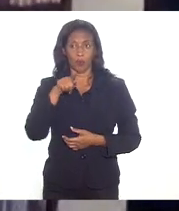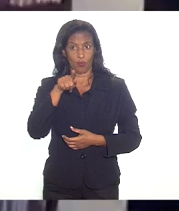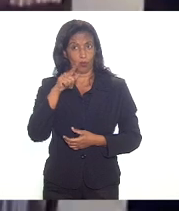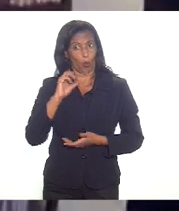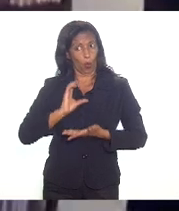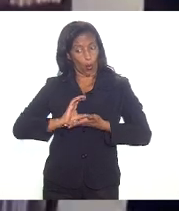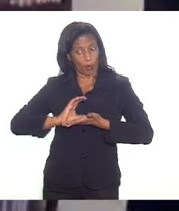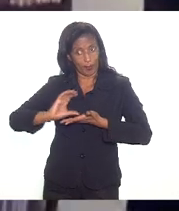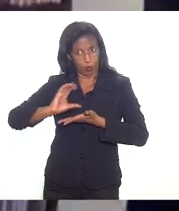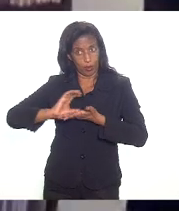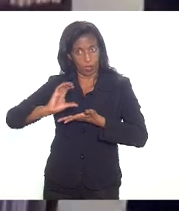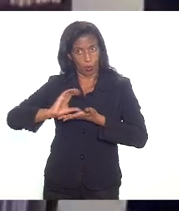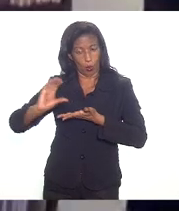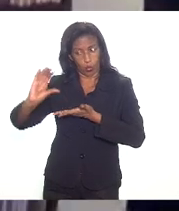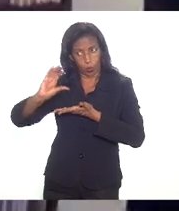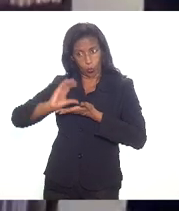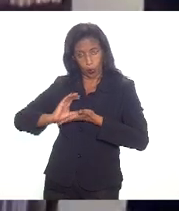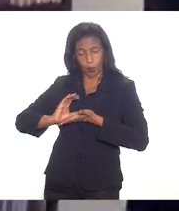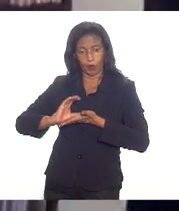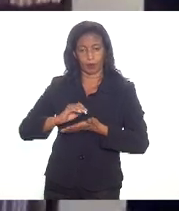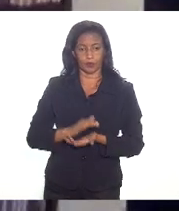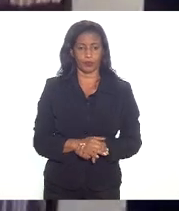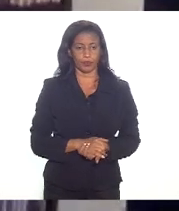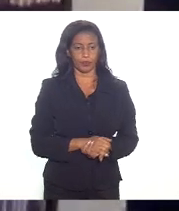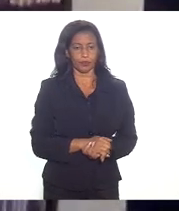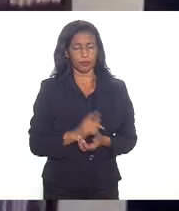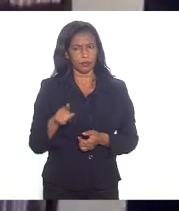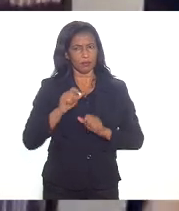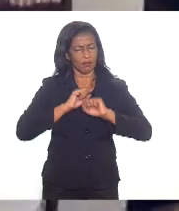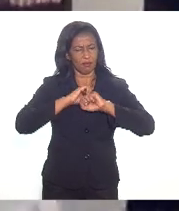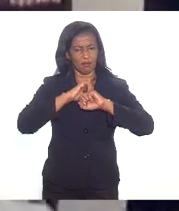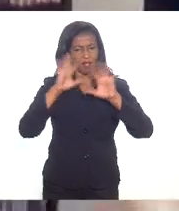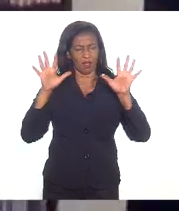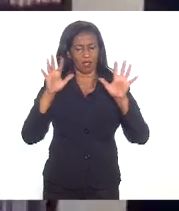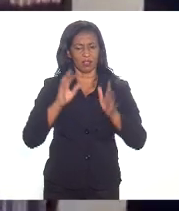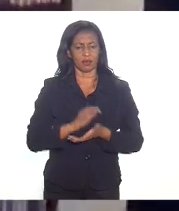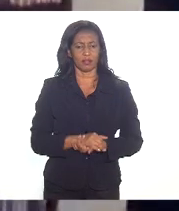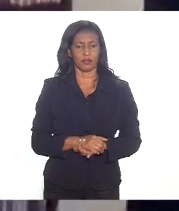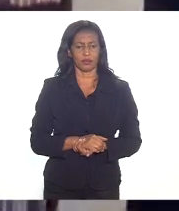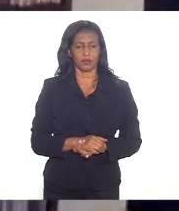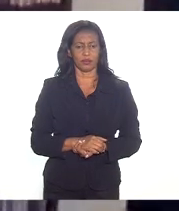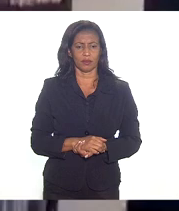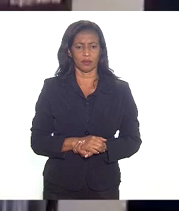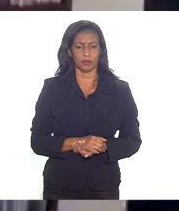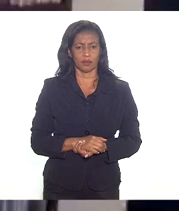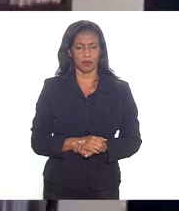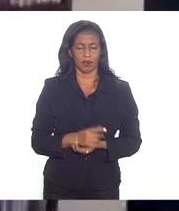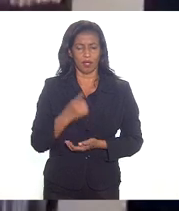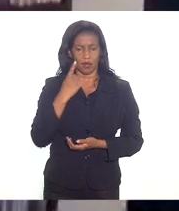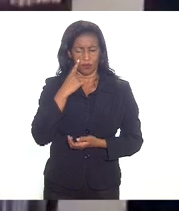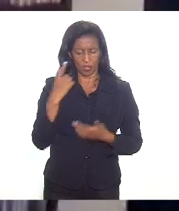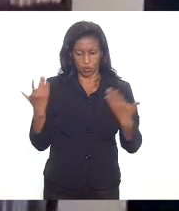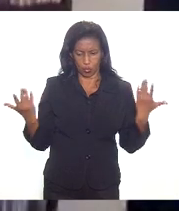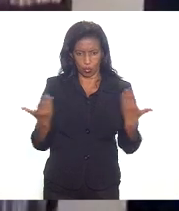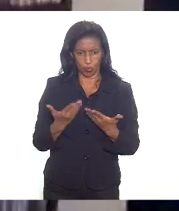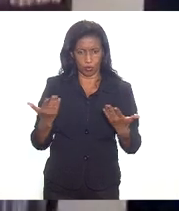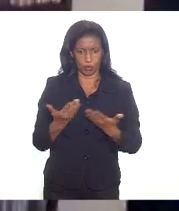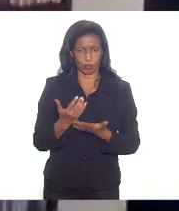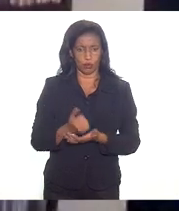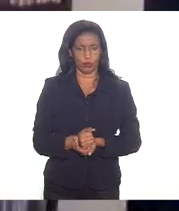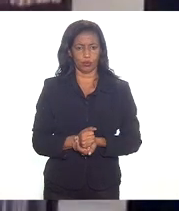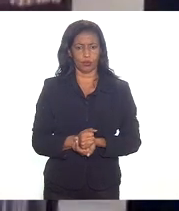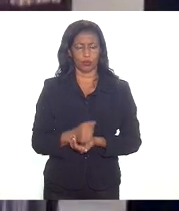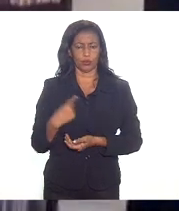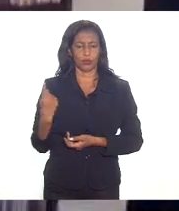no sentido de contribuir. Isso aqui é bom deixar muito claro. Eu vejo, por exemplo, hoje,